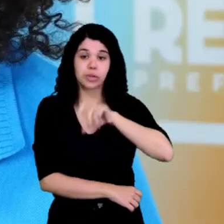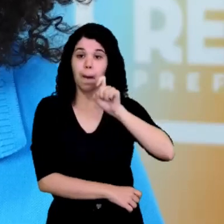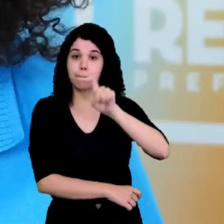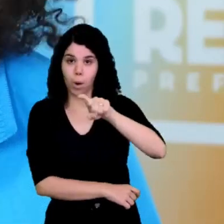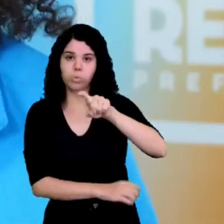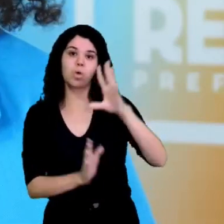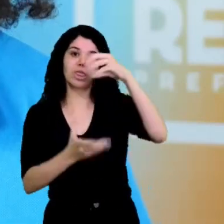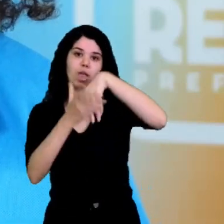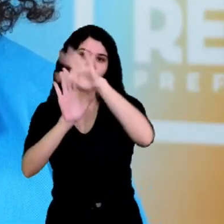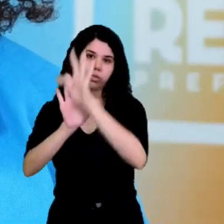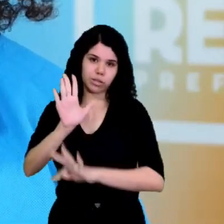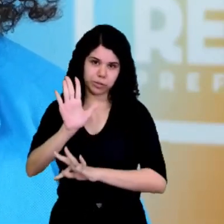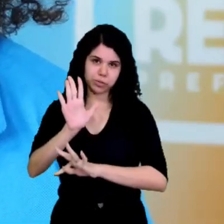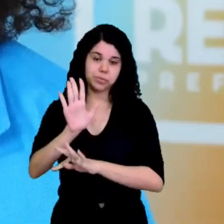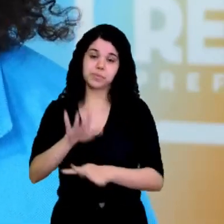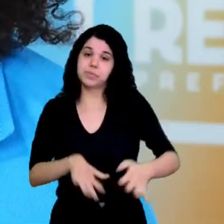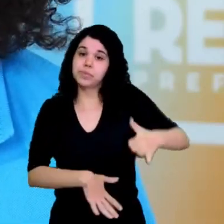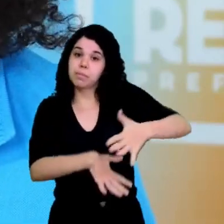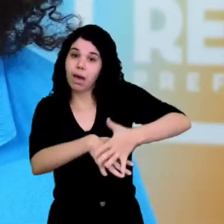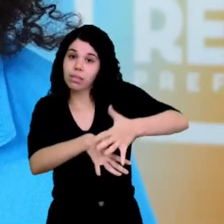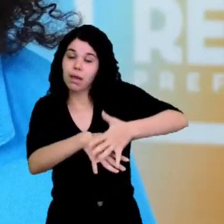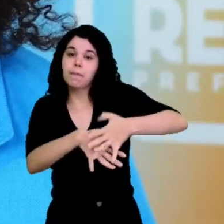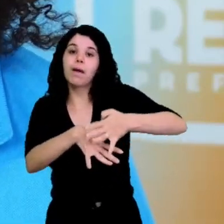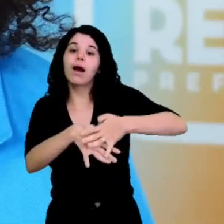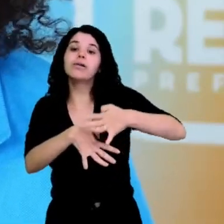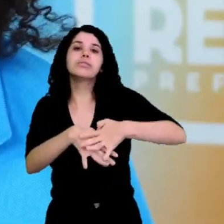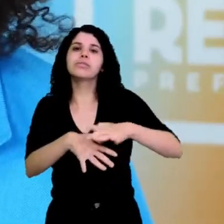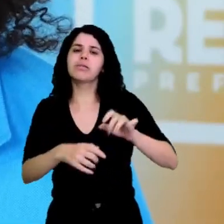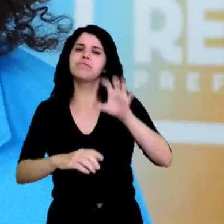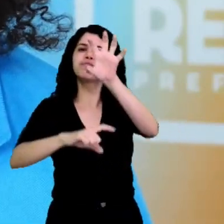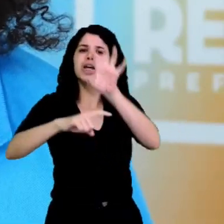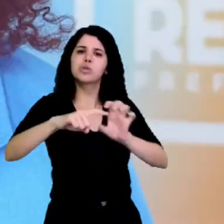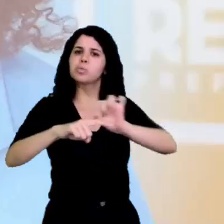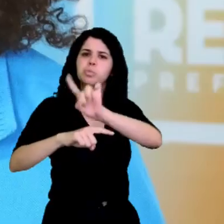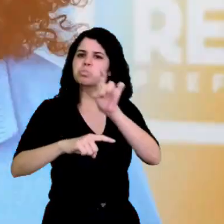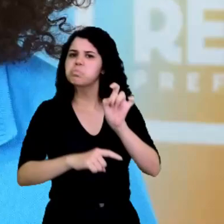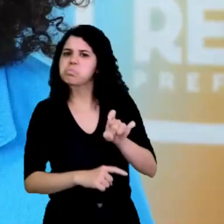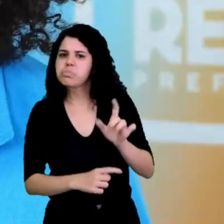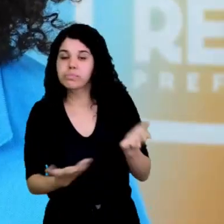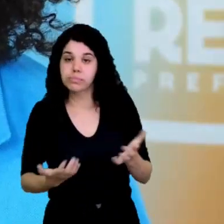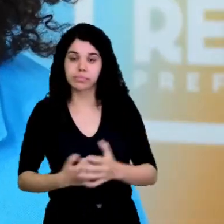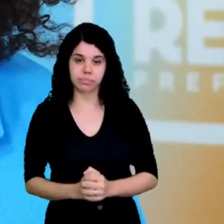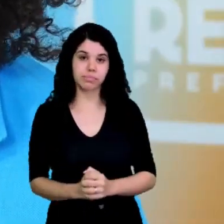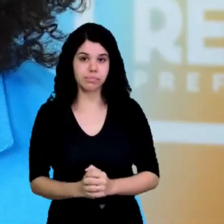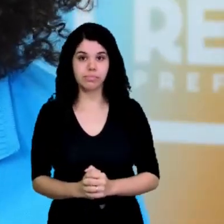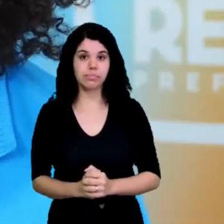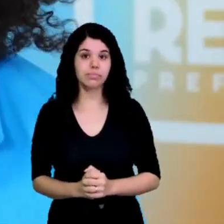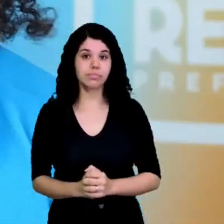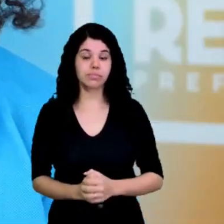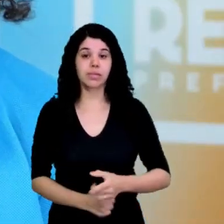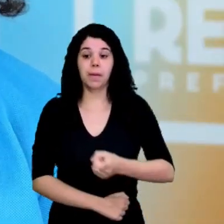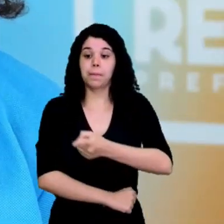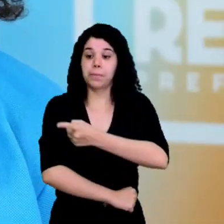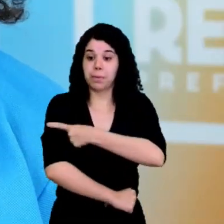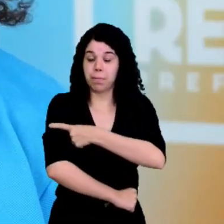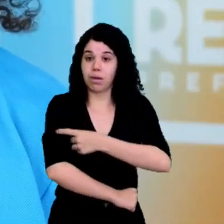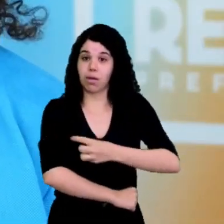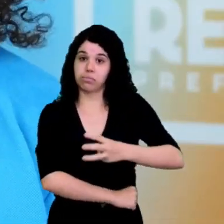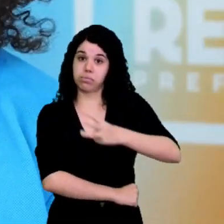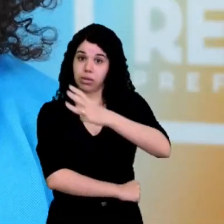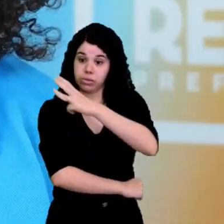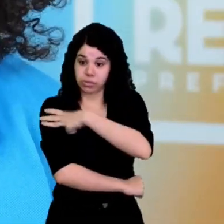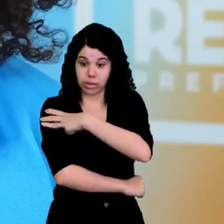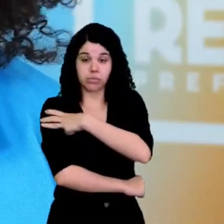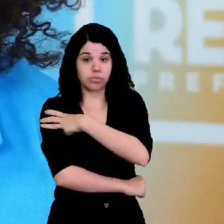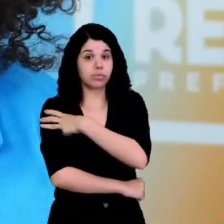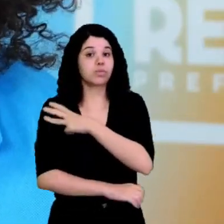no texto. E em matemática, o que é fração? Vamos lá? Para os estudantes do primeiro ao terceiro ano,